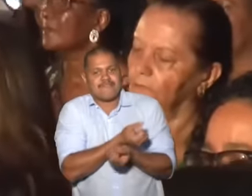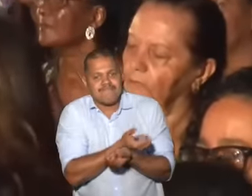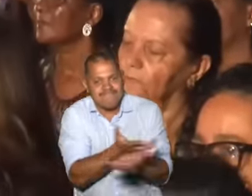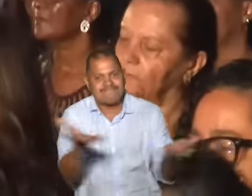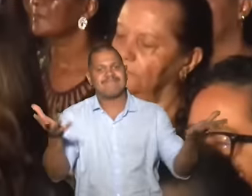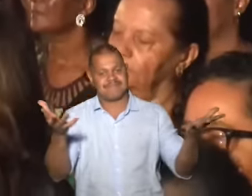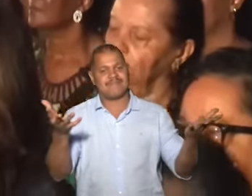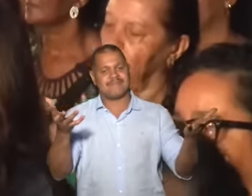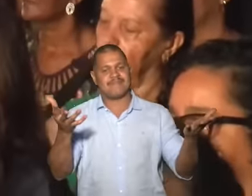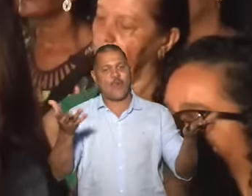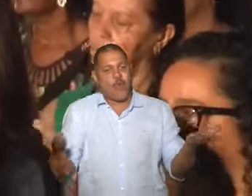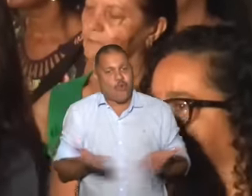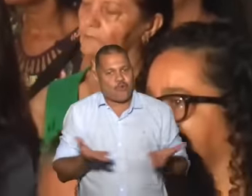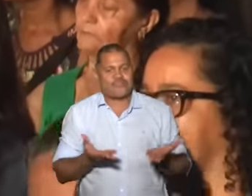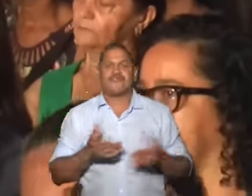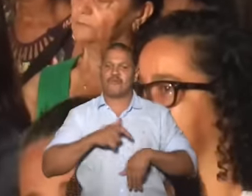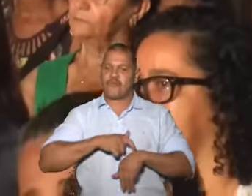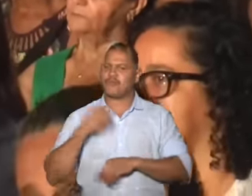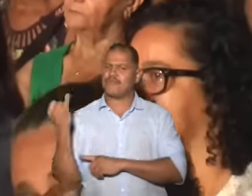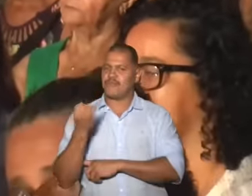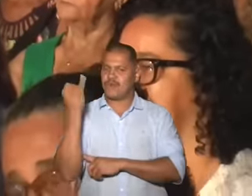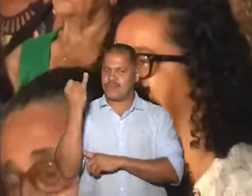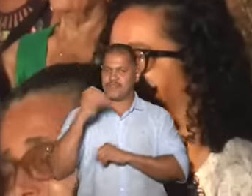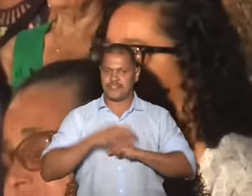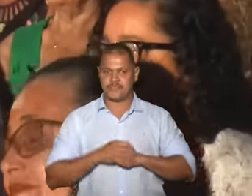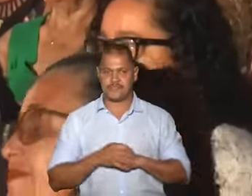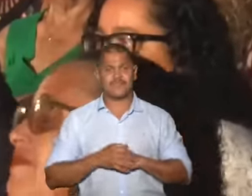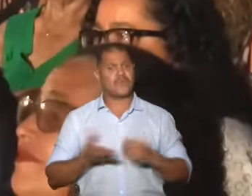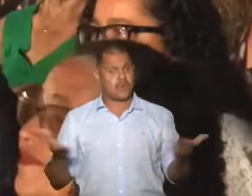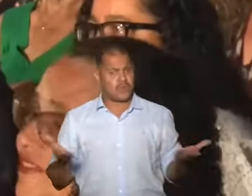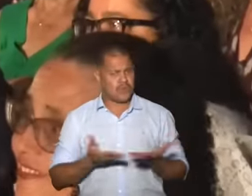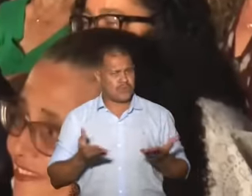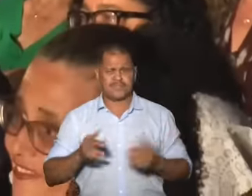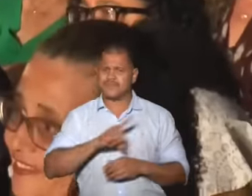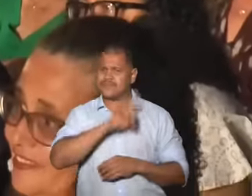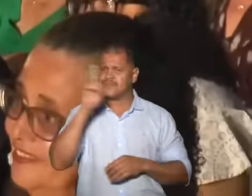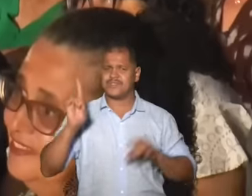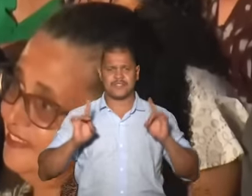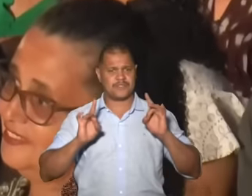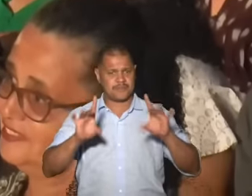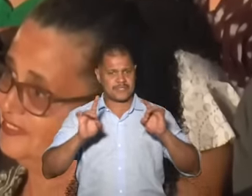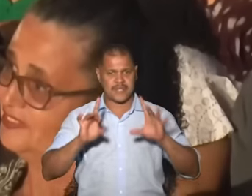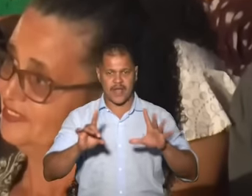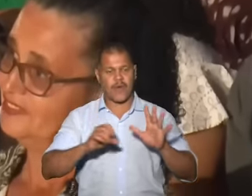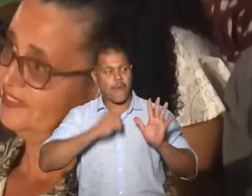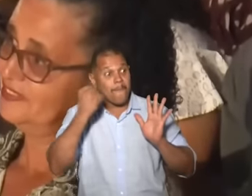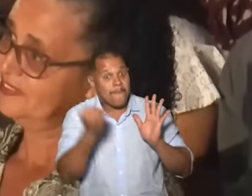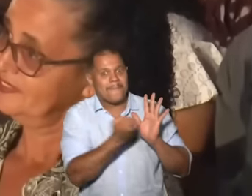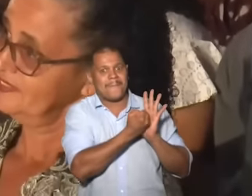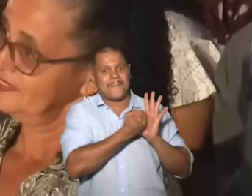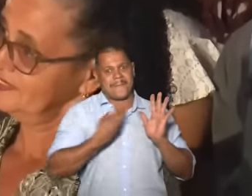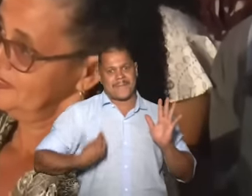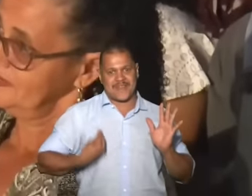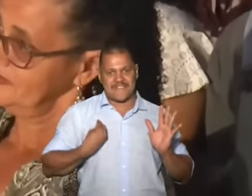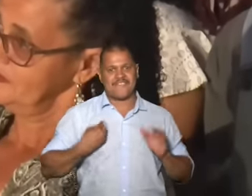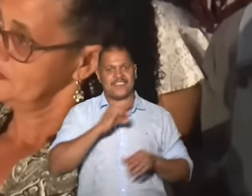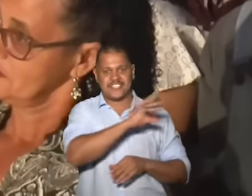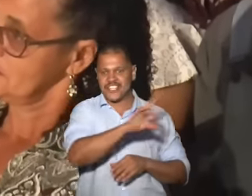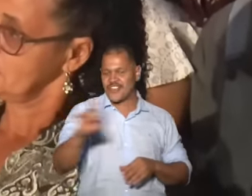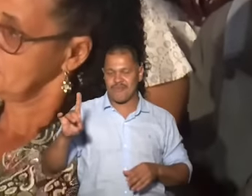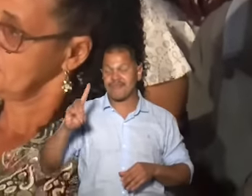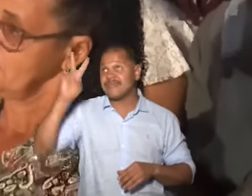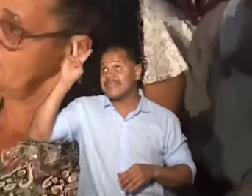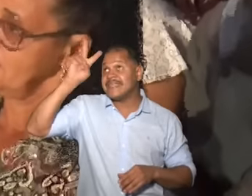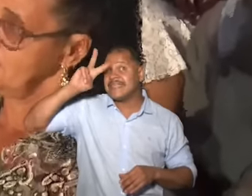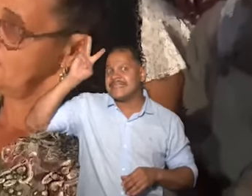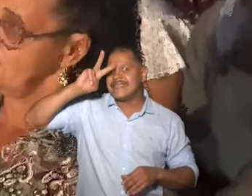nesta solenidade tão importante. Hoje é um dia muito especial, um marco na vida de cada um de vocês, que jamais sairá